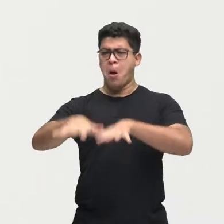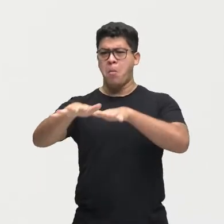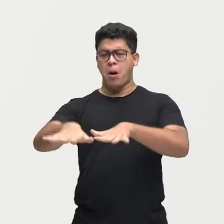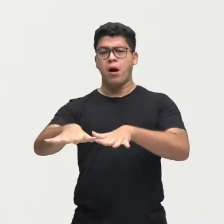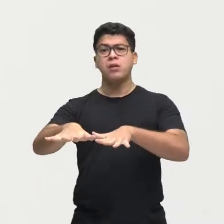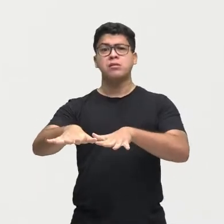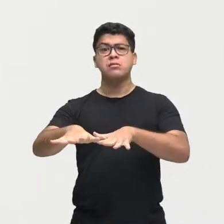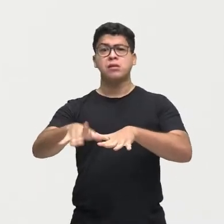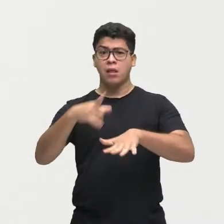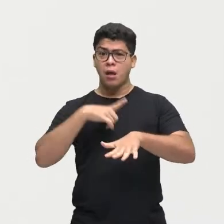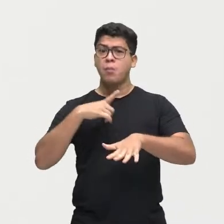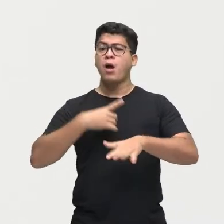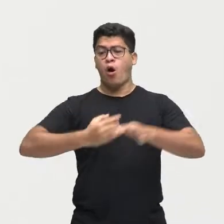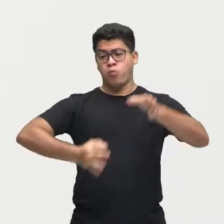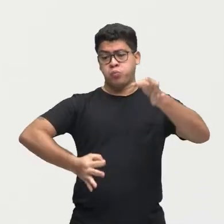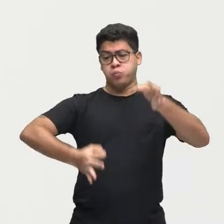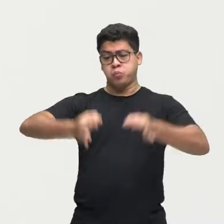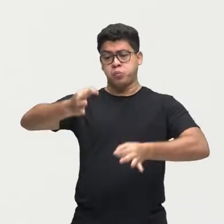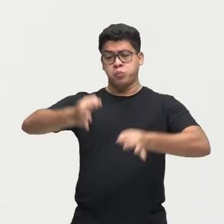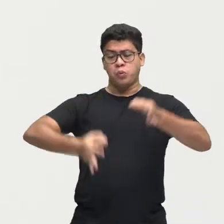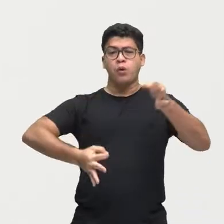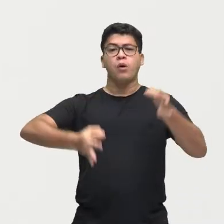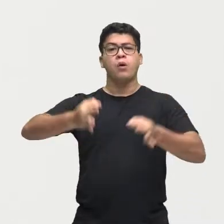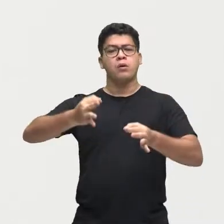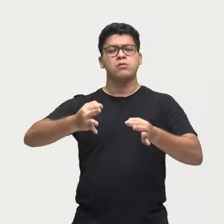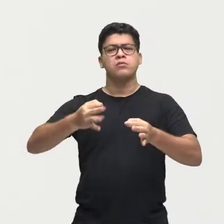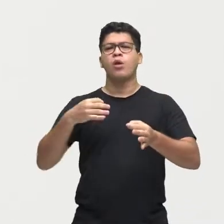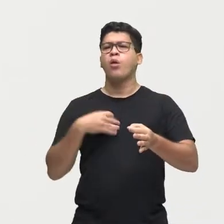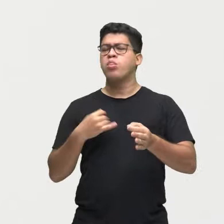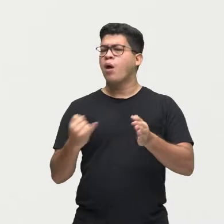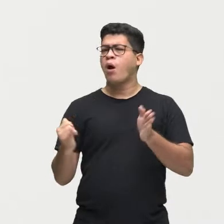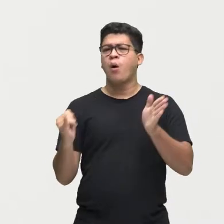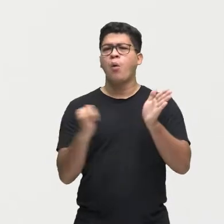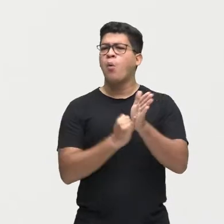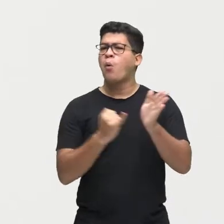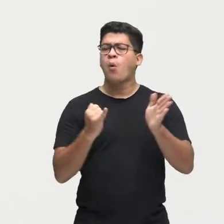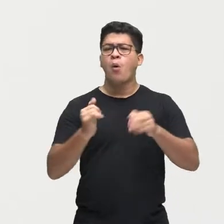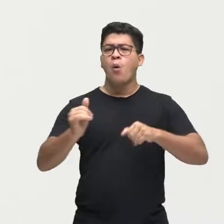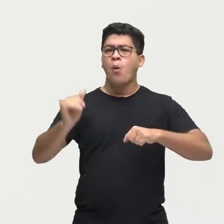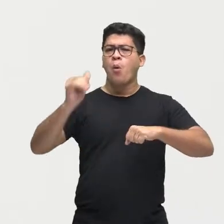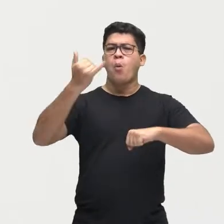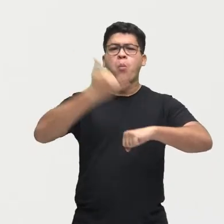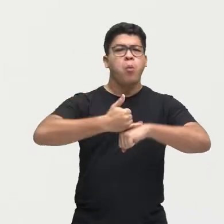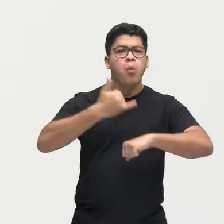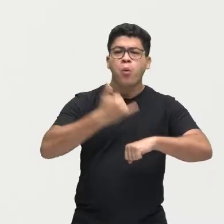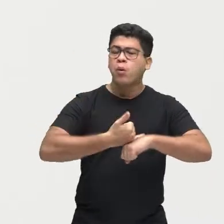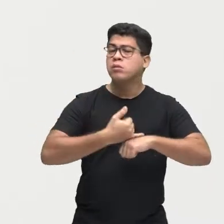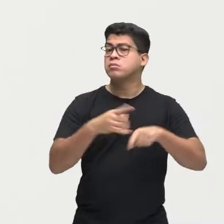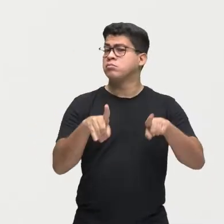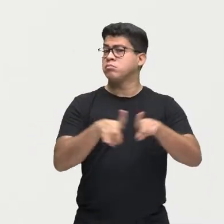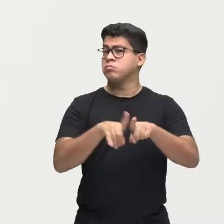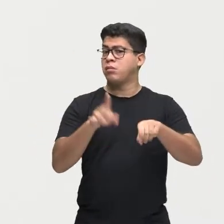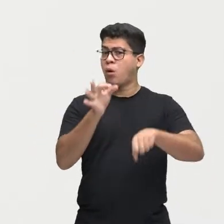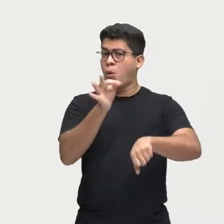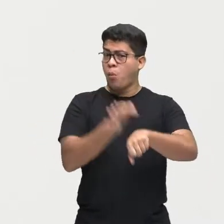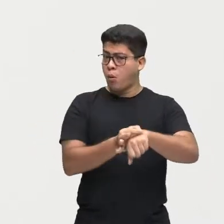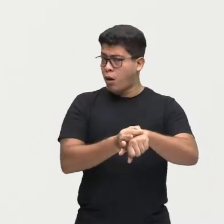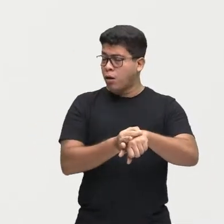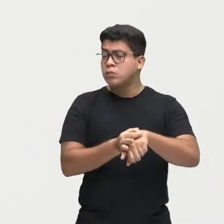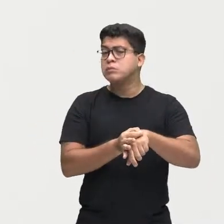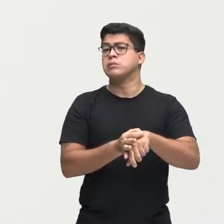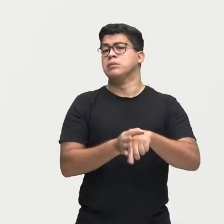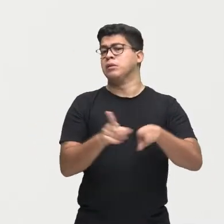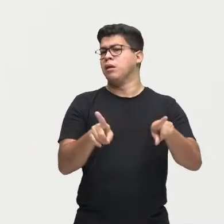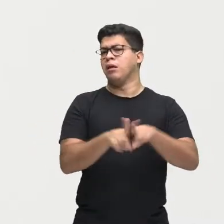jurídico, burocrático, unificação de impostos, de moeda, de pesos e as medidas ali das teorias